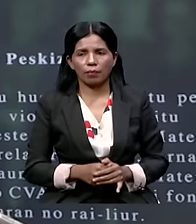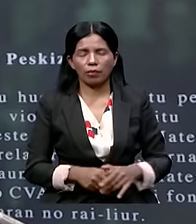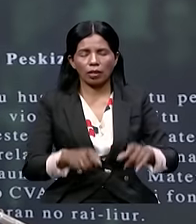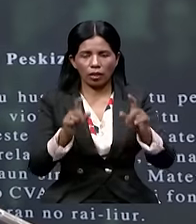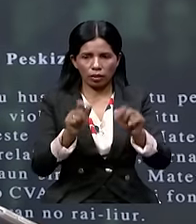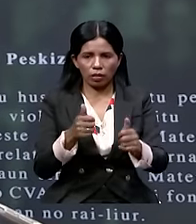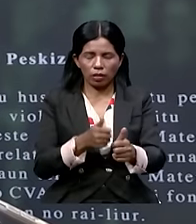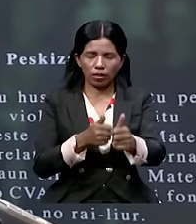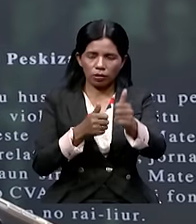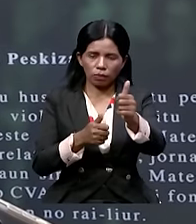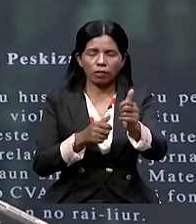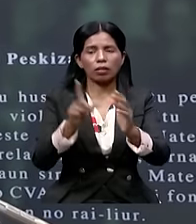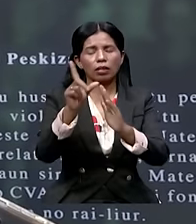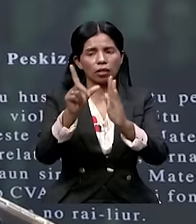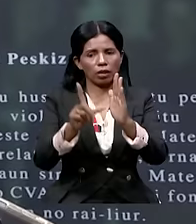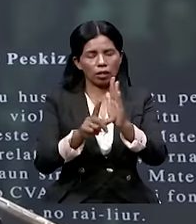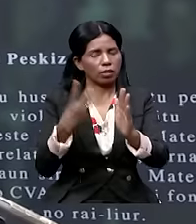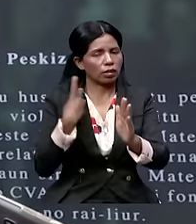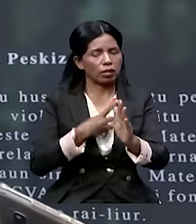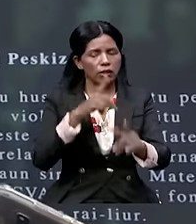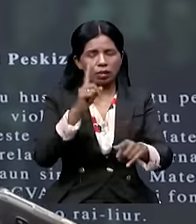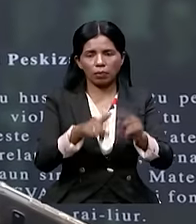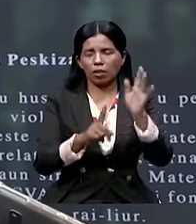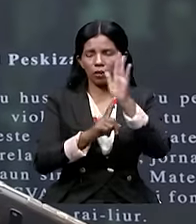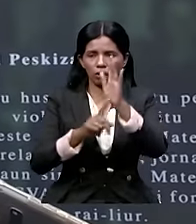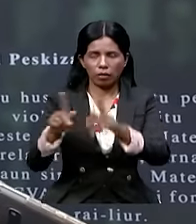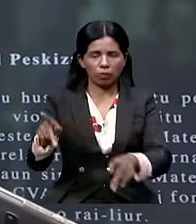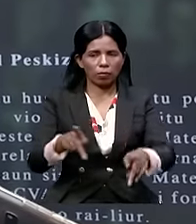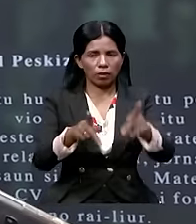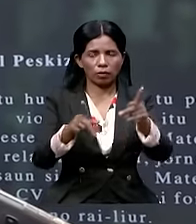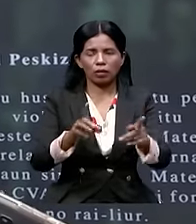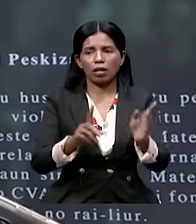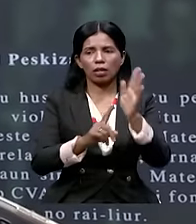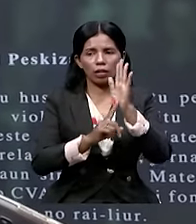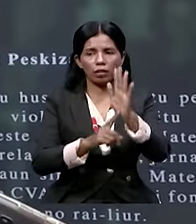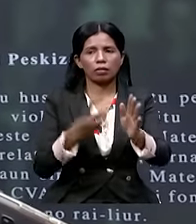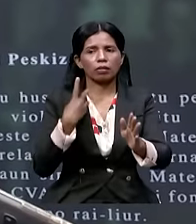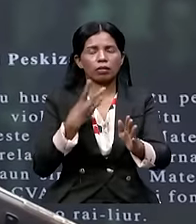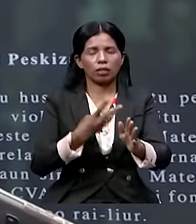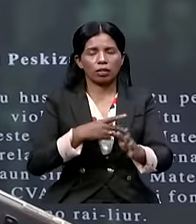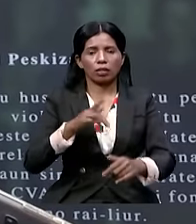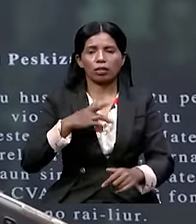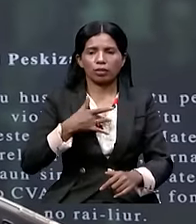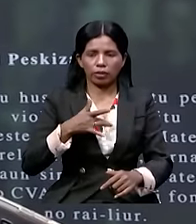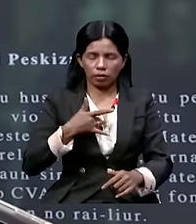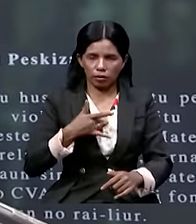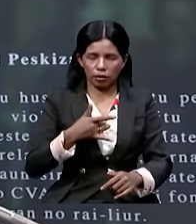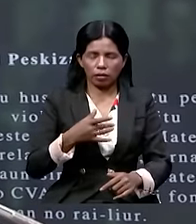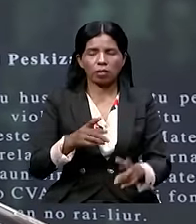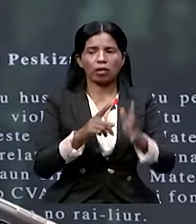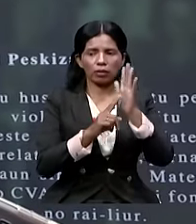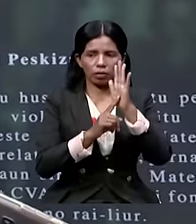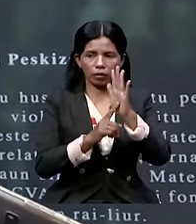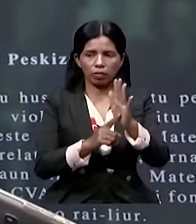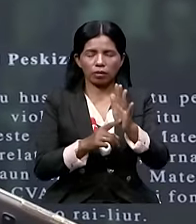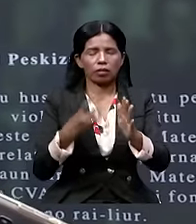tuir, né? Itala bela barra tudo, é público, né? A tudo tinha, além de arrogância, a tudo mostra